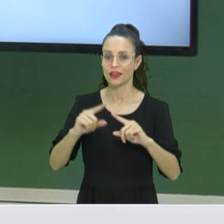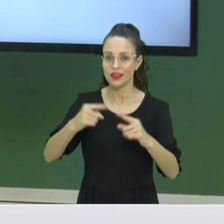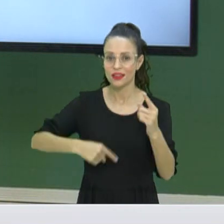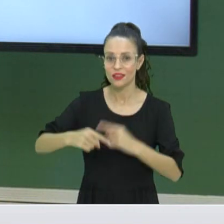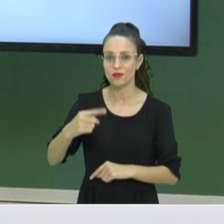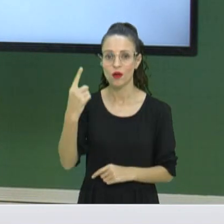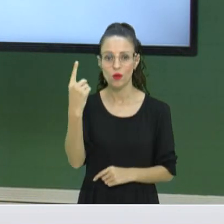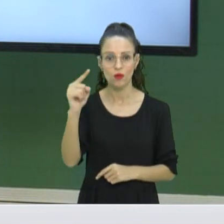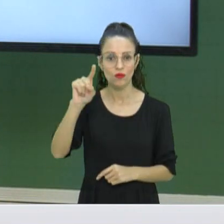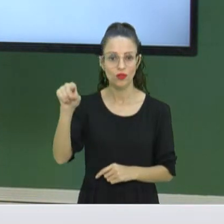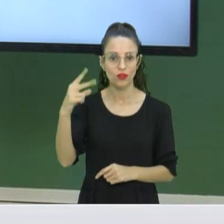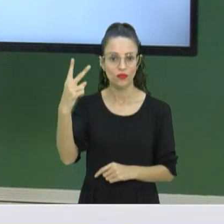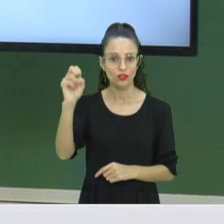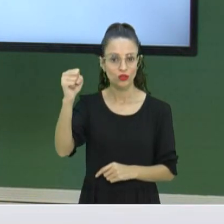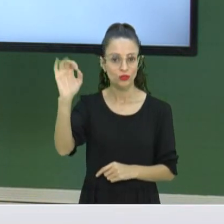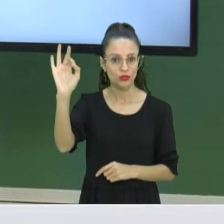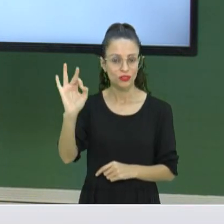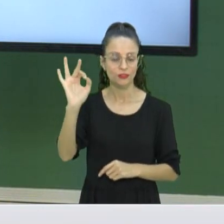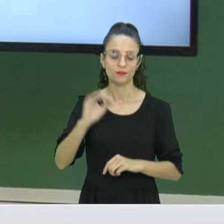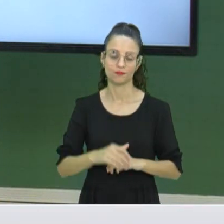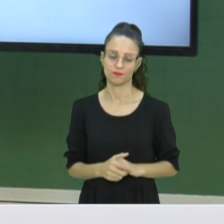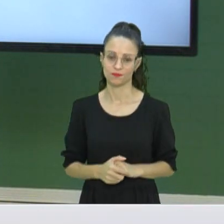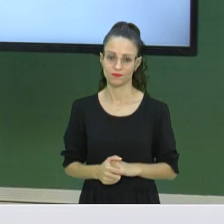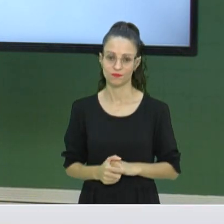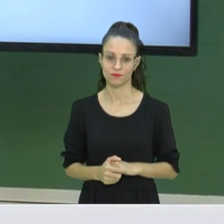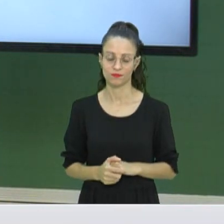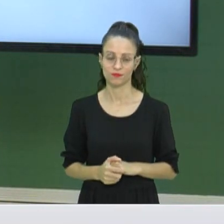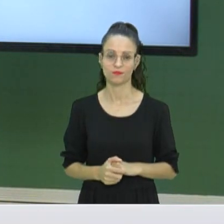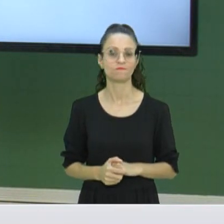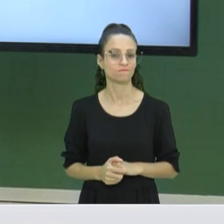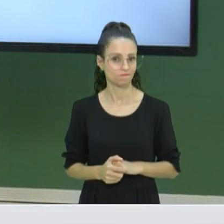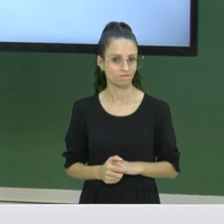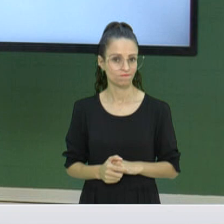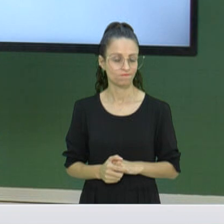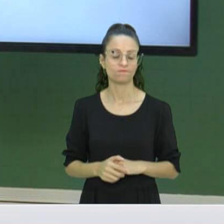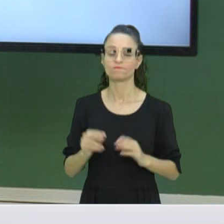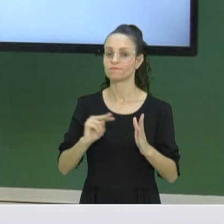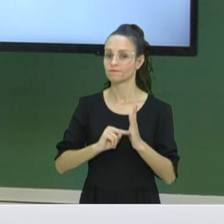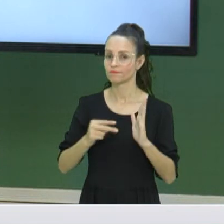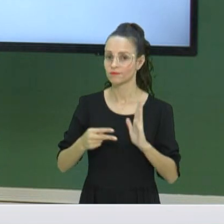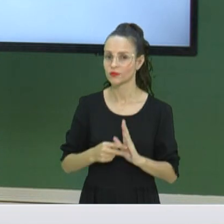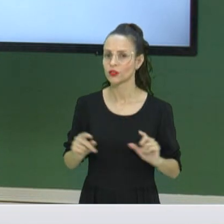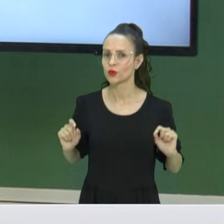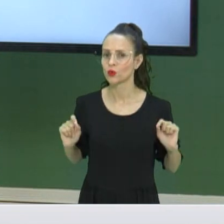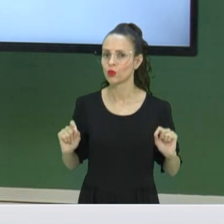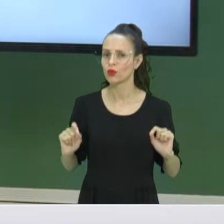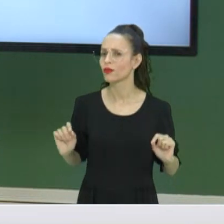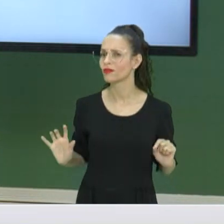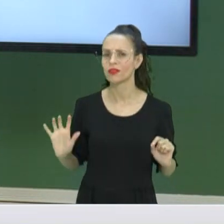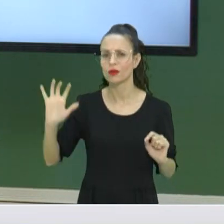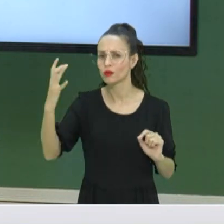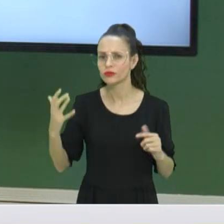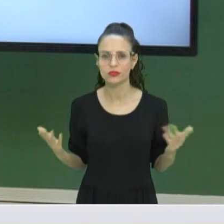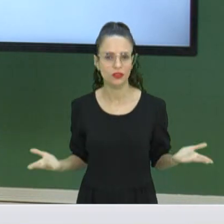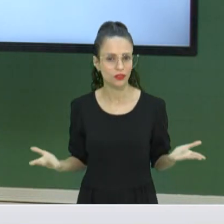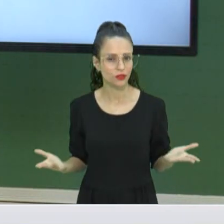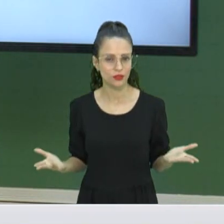reciclamos 1,28%. Ou seja, o que está